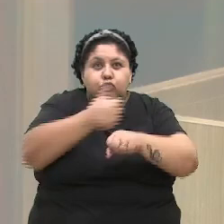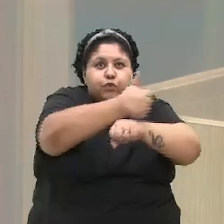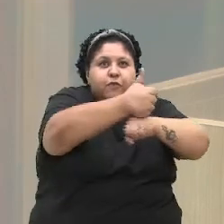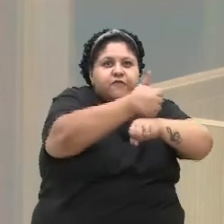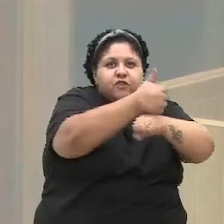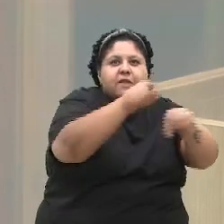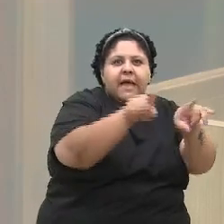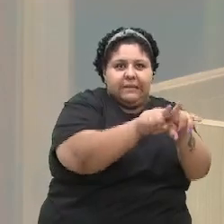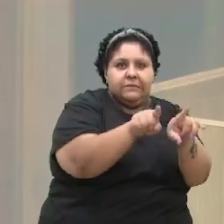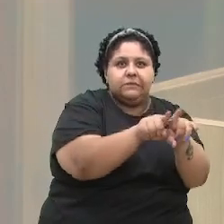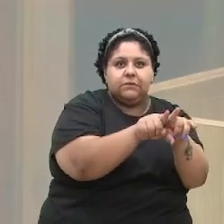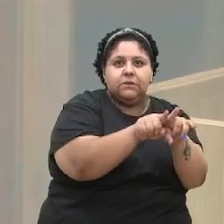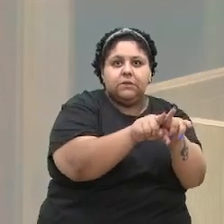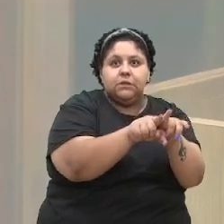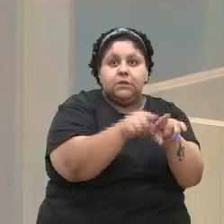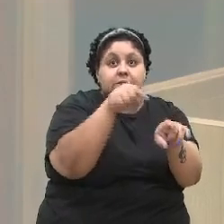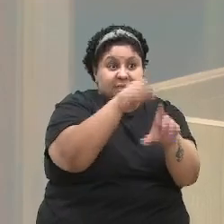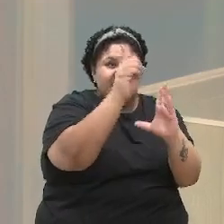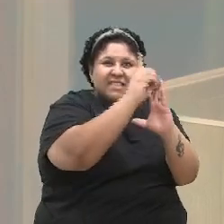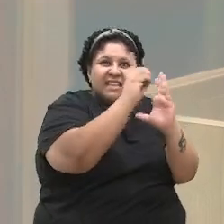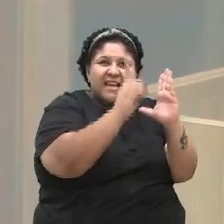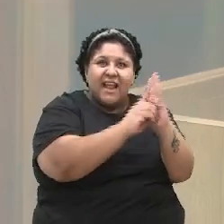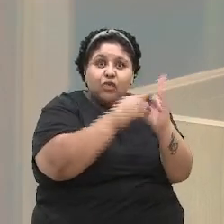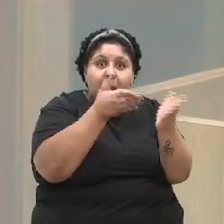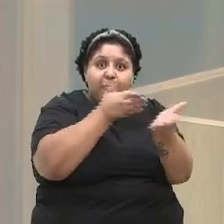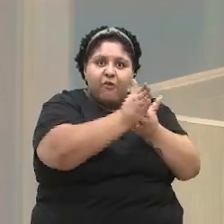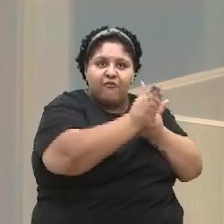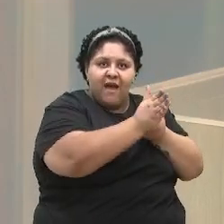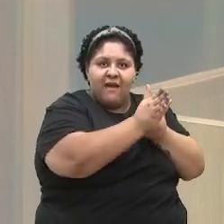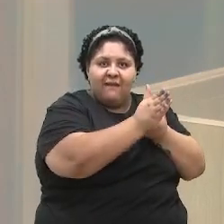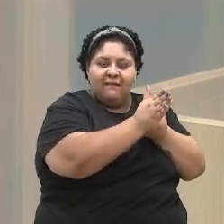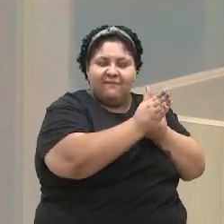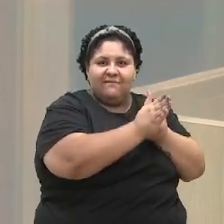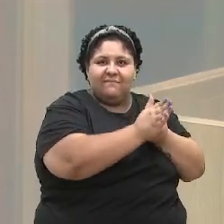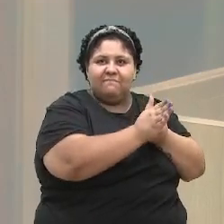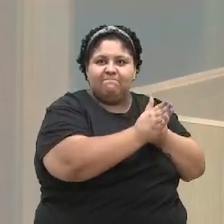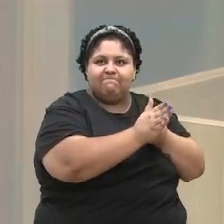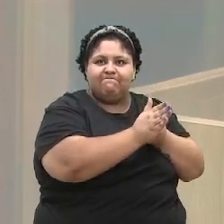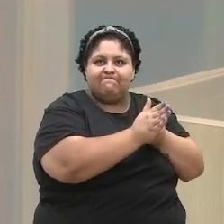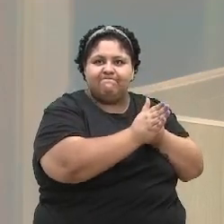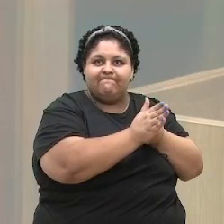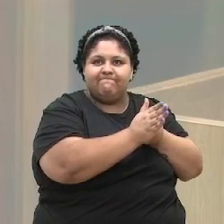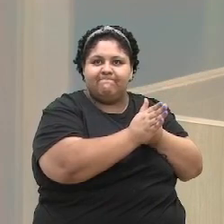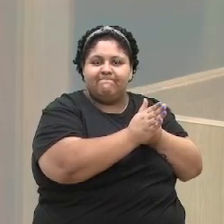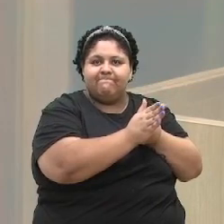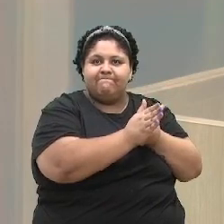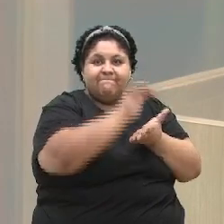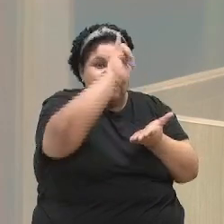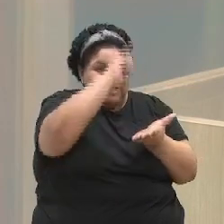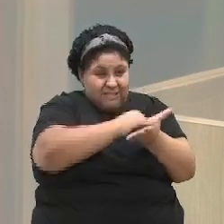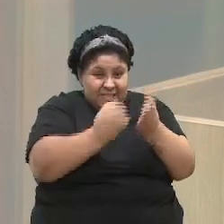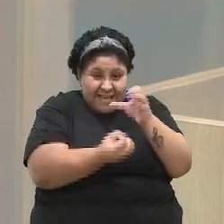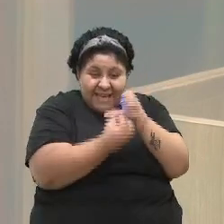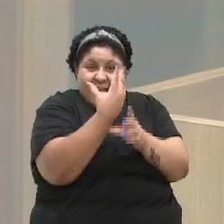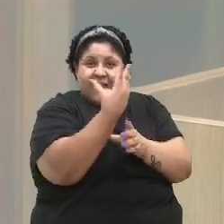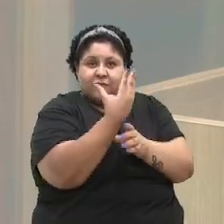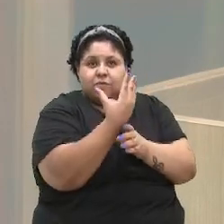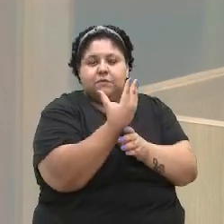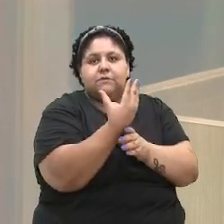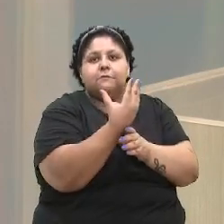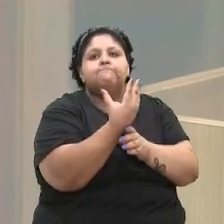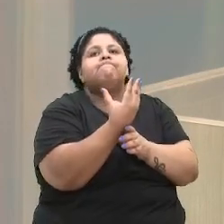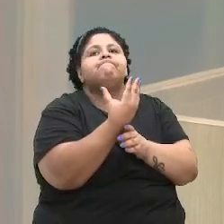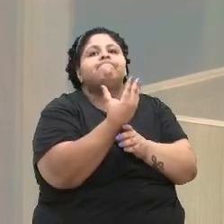produtores se esse decreto passar se esses impostos forem implantados